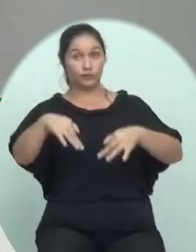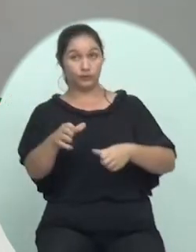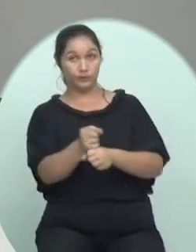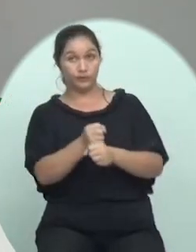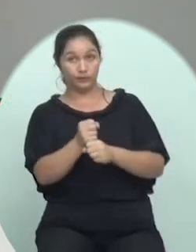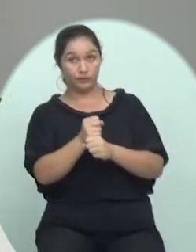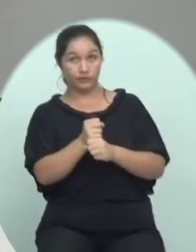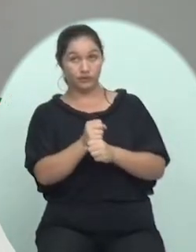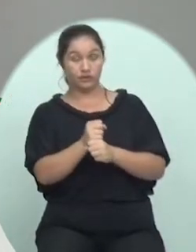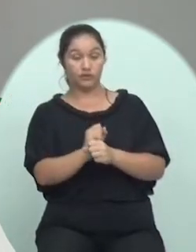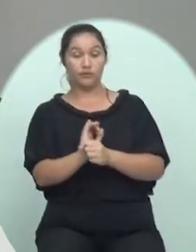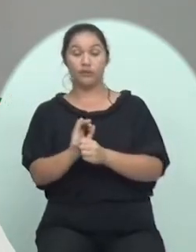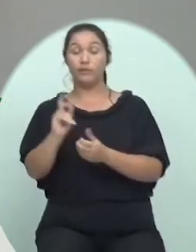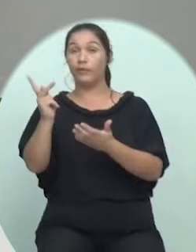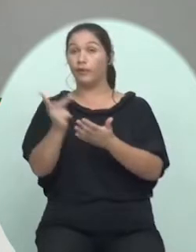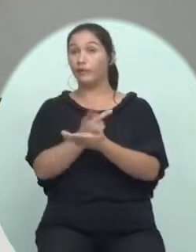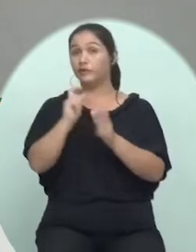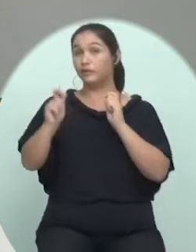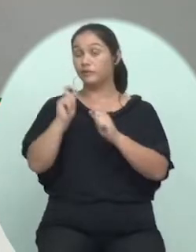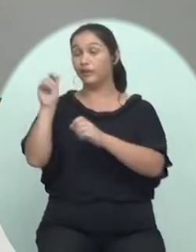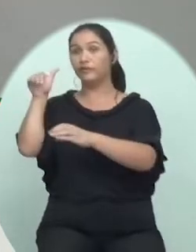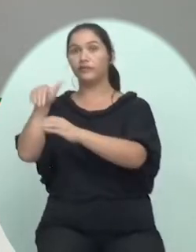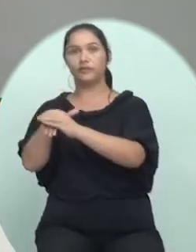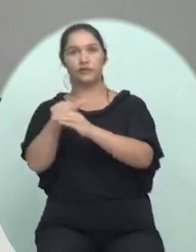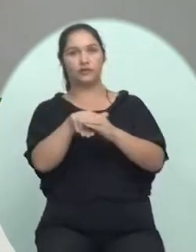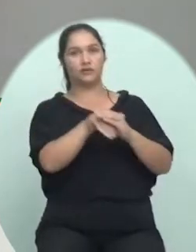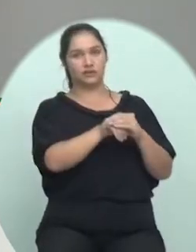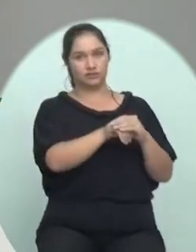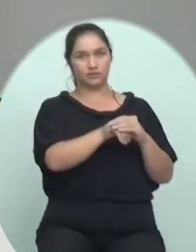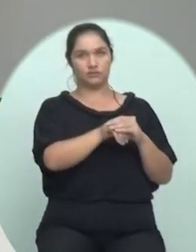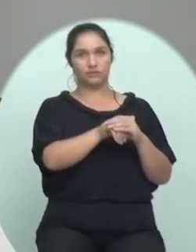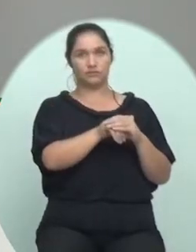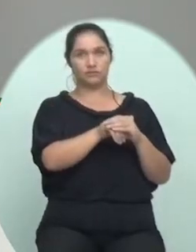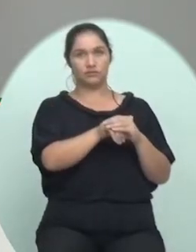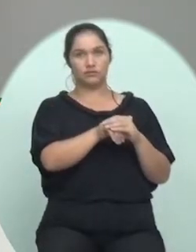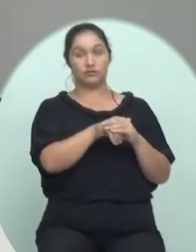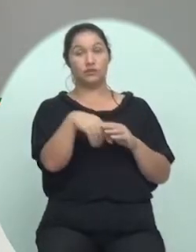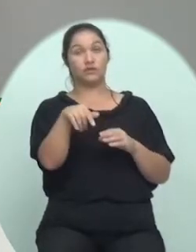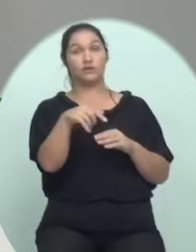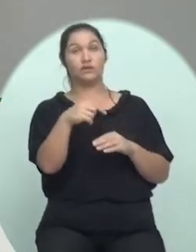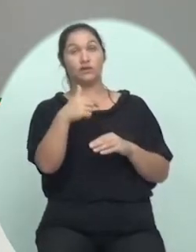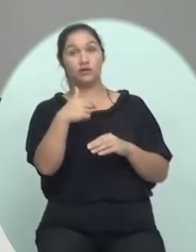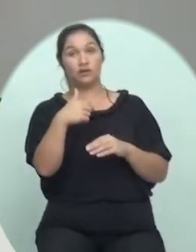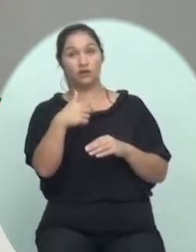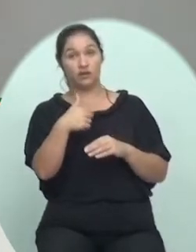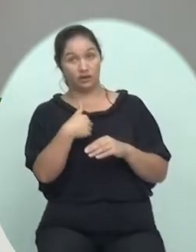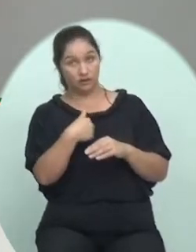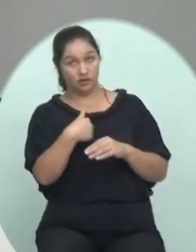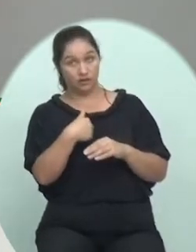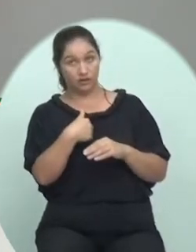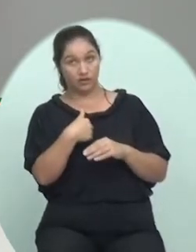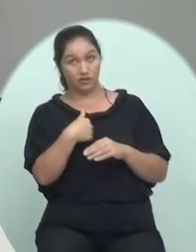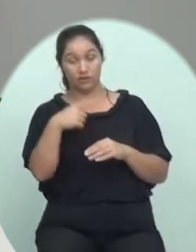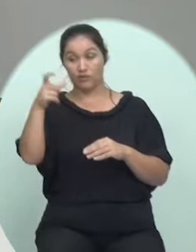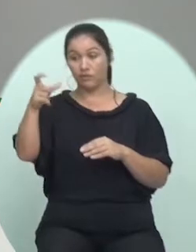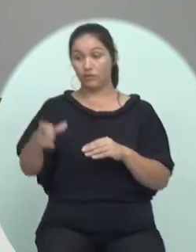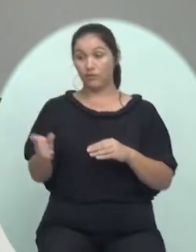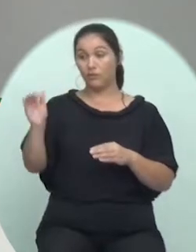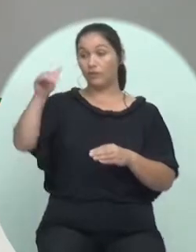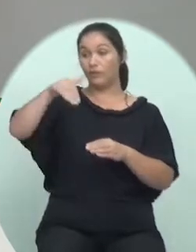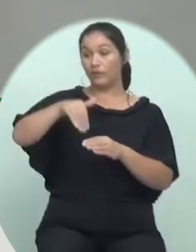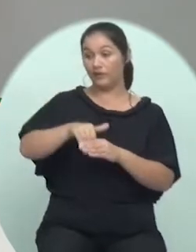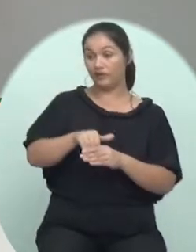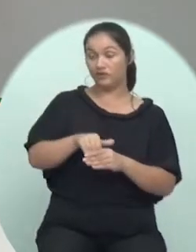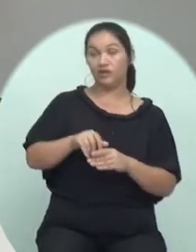a eleição, a gente foi candidato e a gente não teve a oportunidade depois de usar essa tribuna.